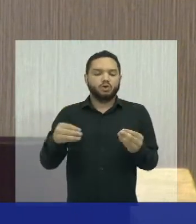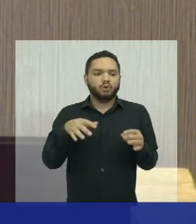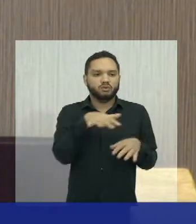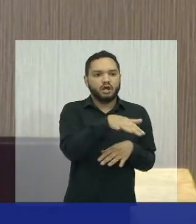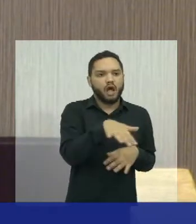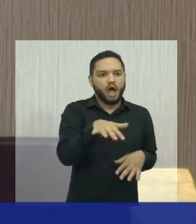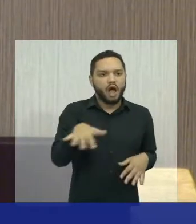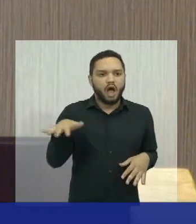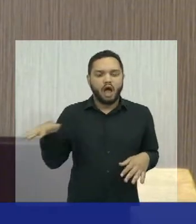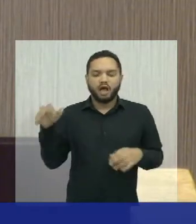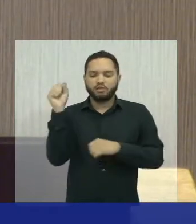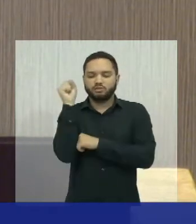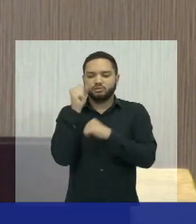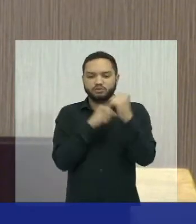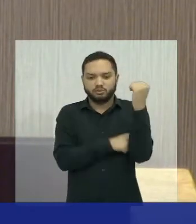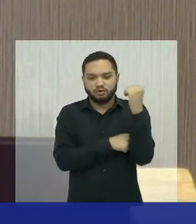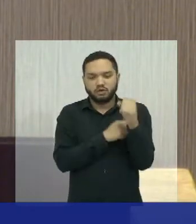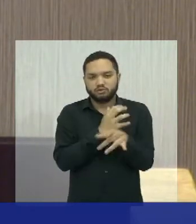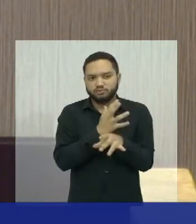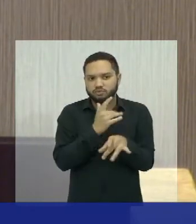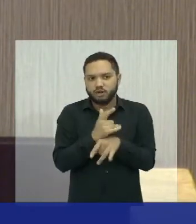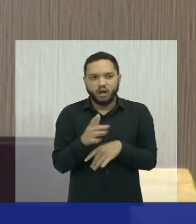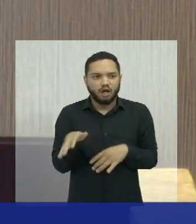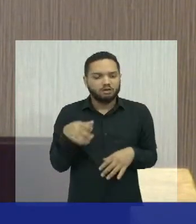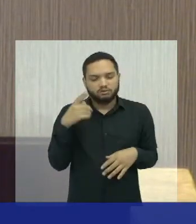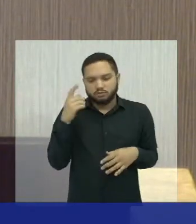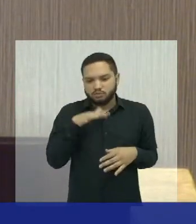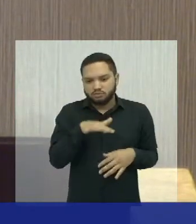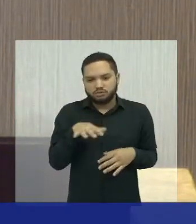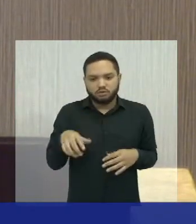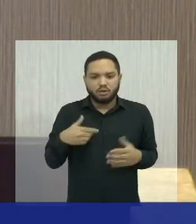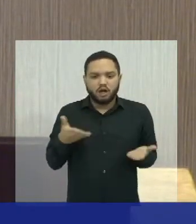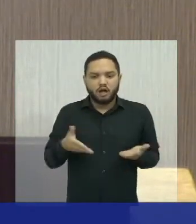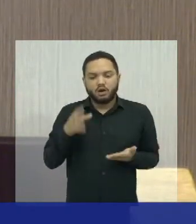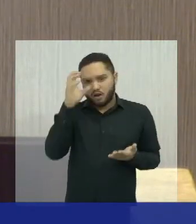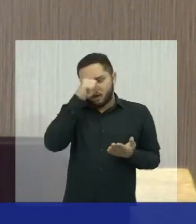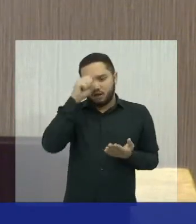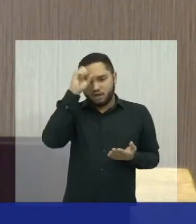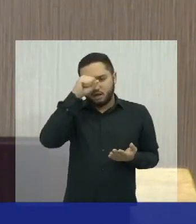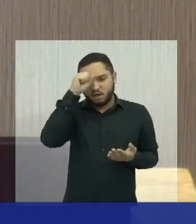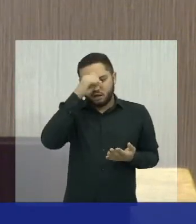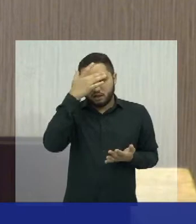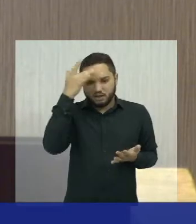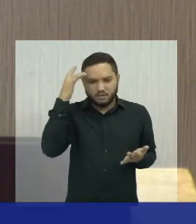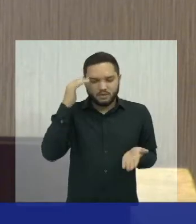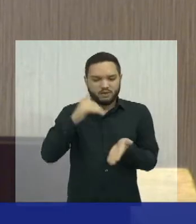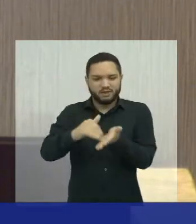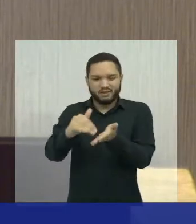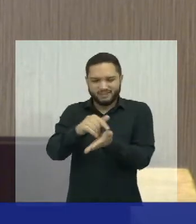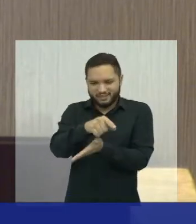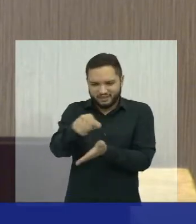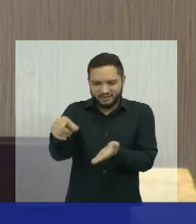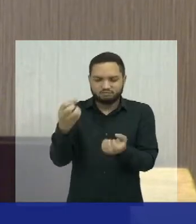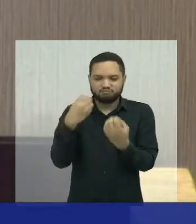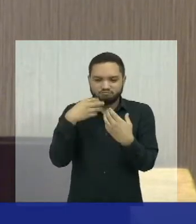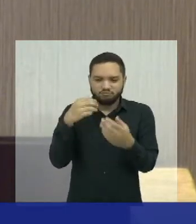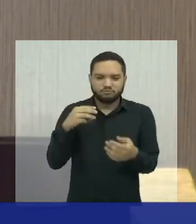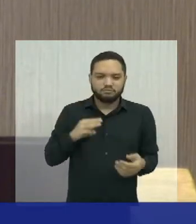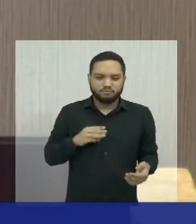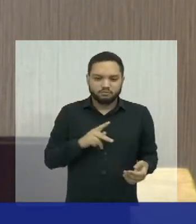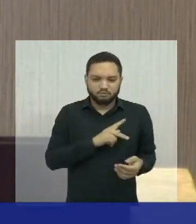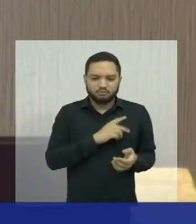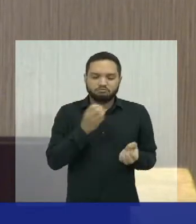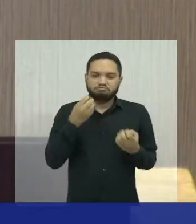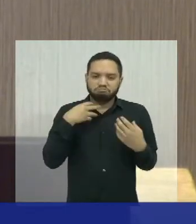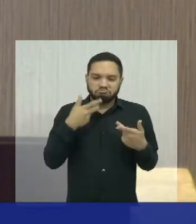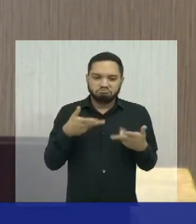da estrutura da nossa cidade. Eu estou aprendendo um bocado aqui com o pessoal da Selma, né, do Ministério